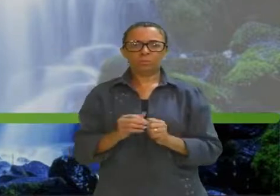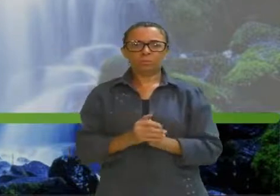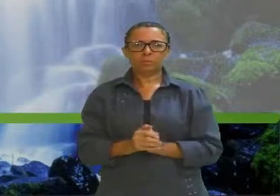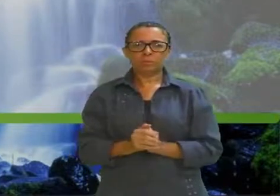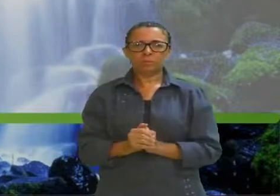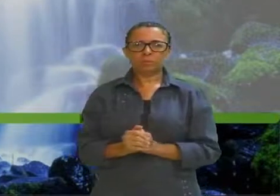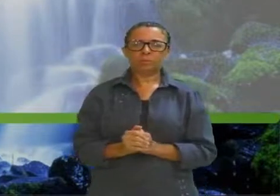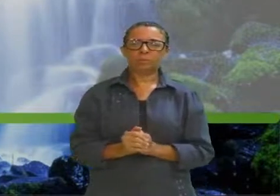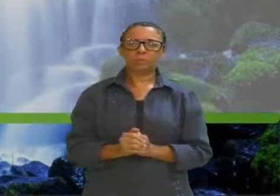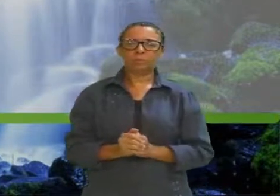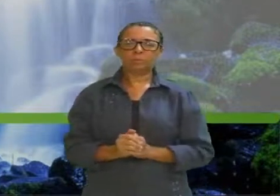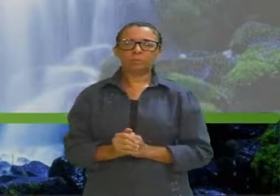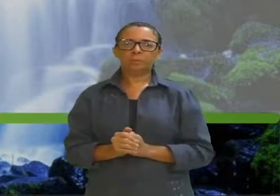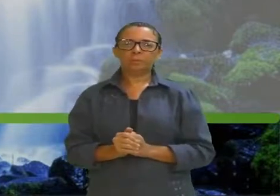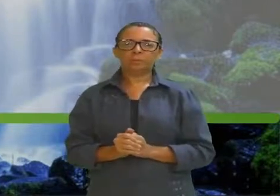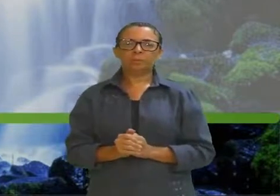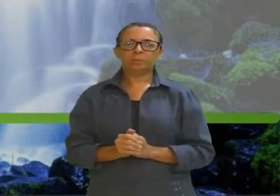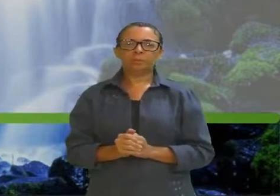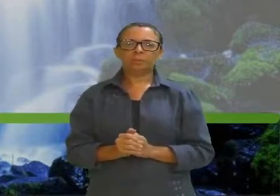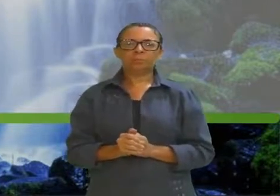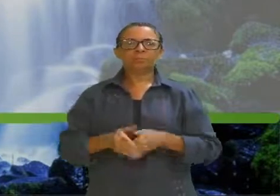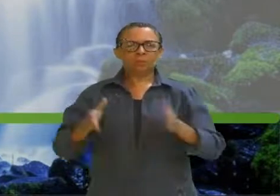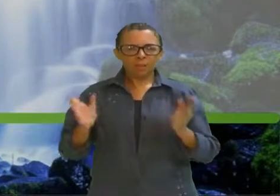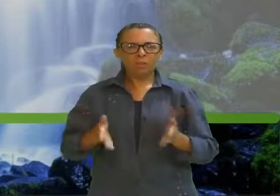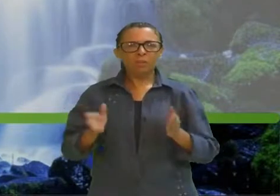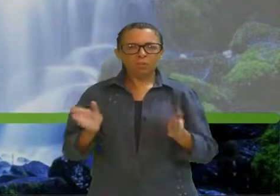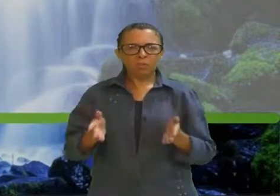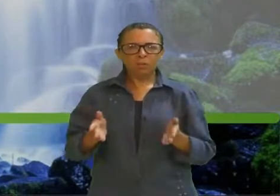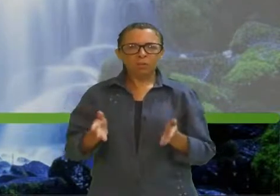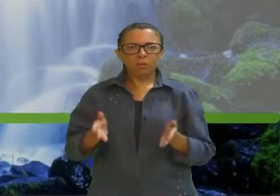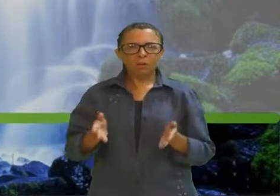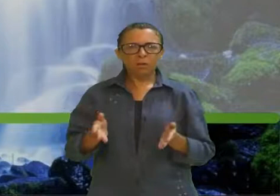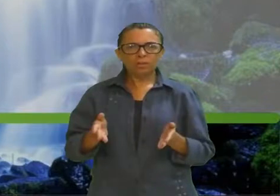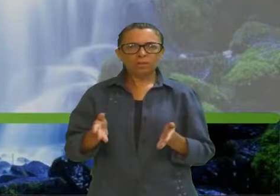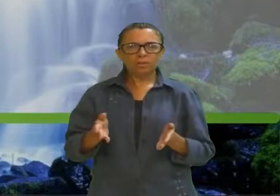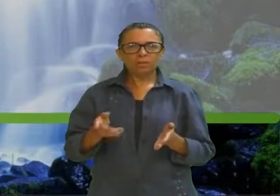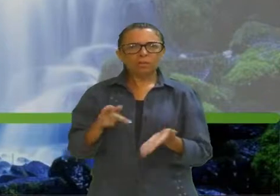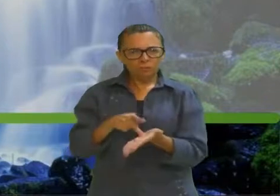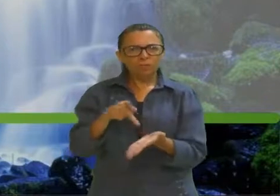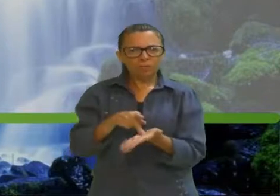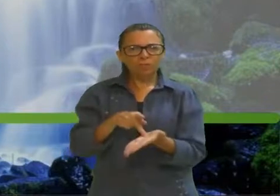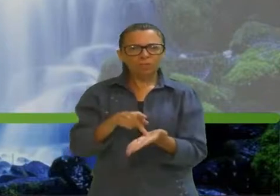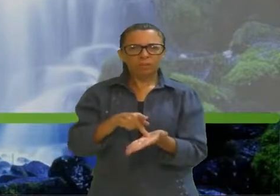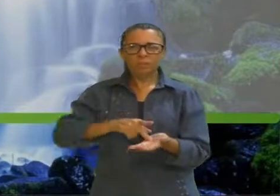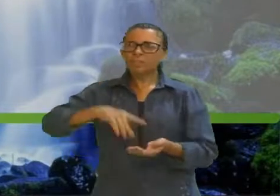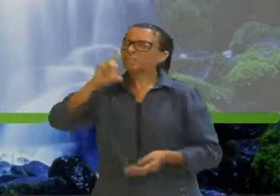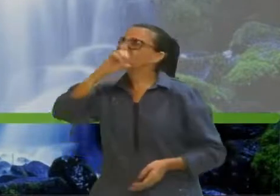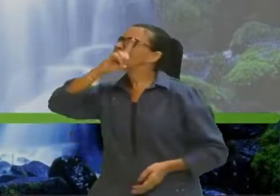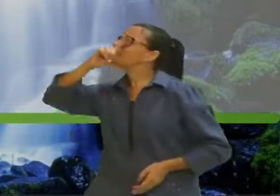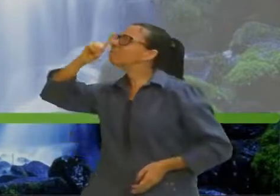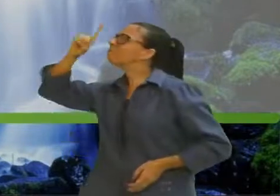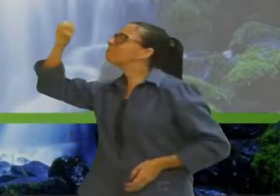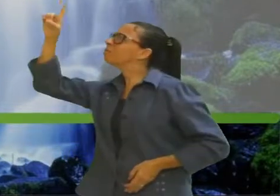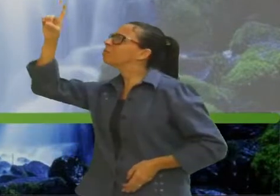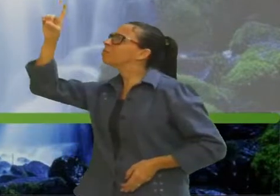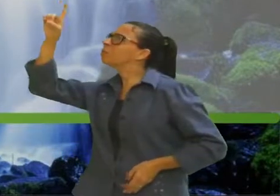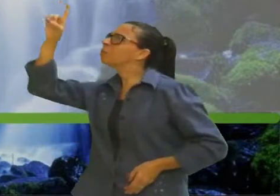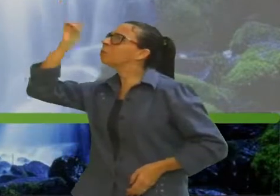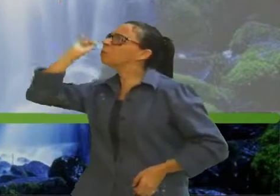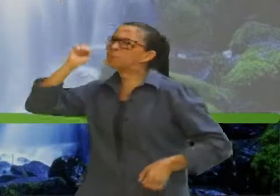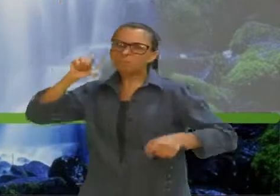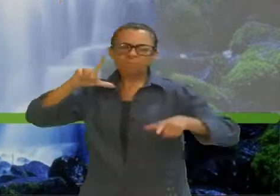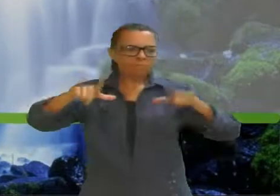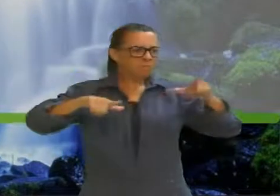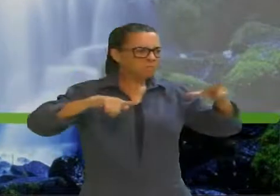Neste momento, Deus está trabalhando. Deus não cessa de trabalhar.